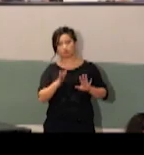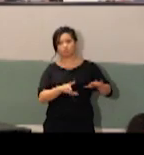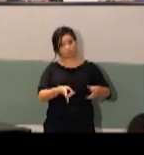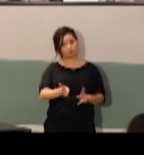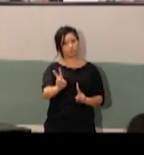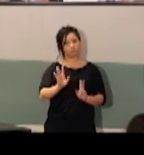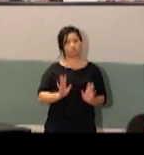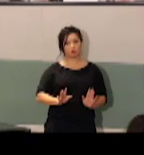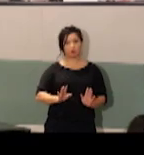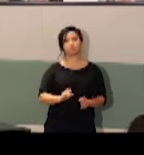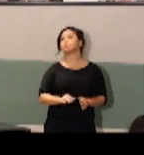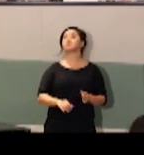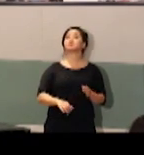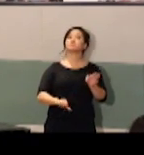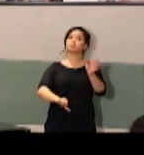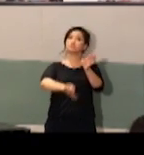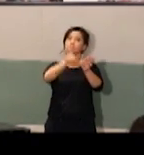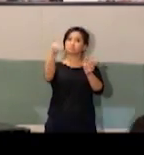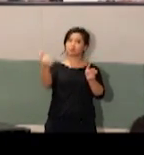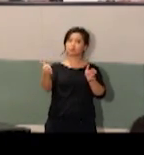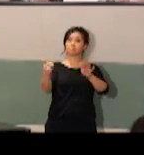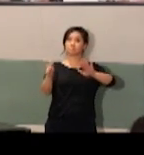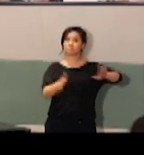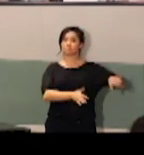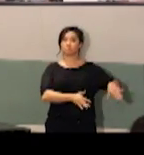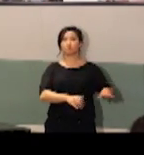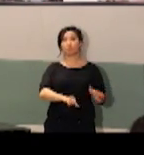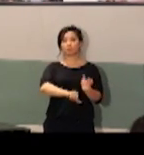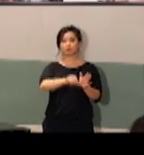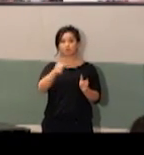sobre mobilidade pública será o candidato